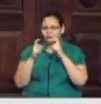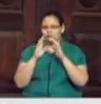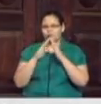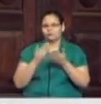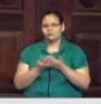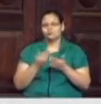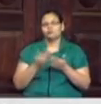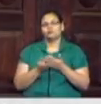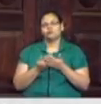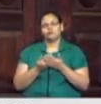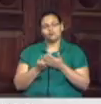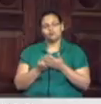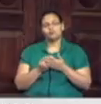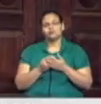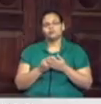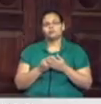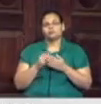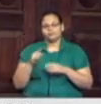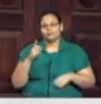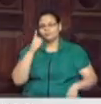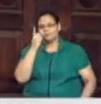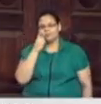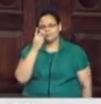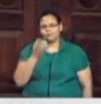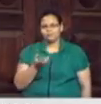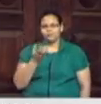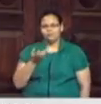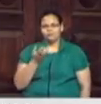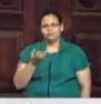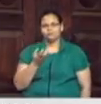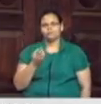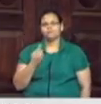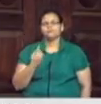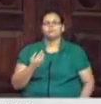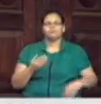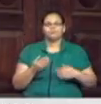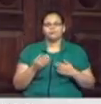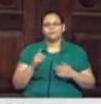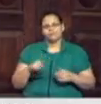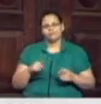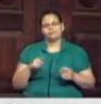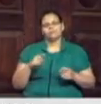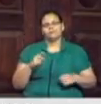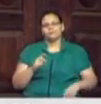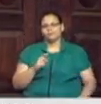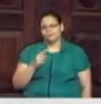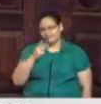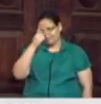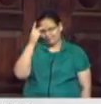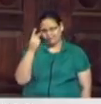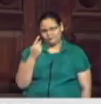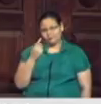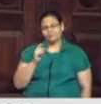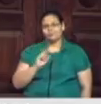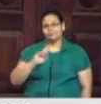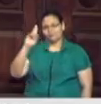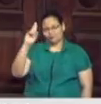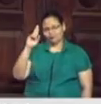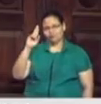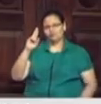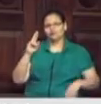de um município, levando inclusive, se o deputado quiser, alguma representação da comunidade escolar. Isso também ficou combinado. São